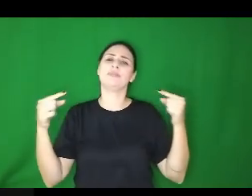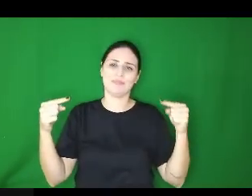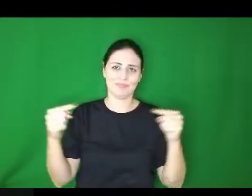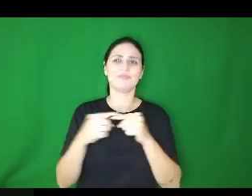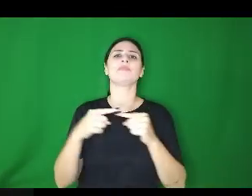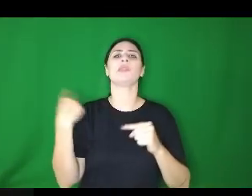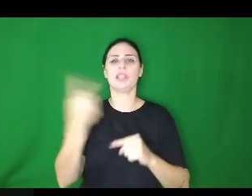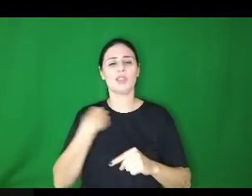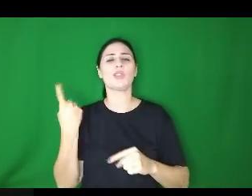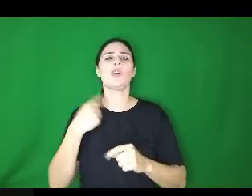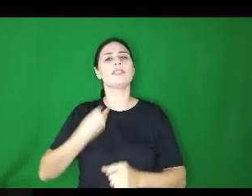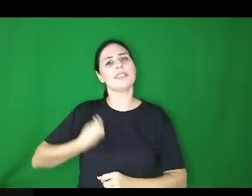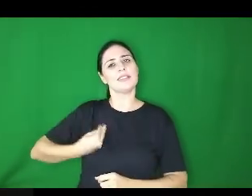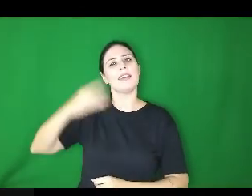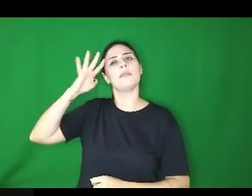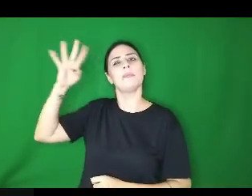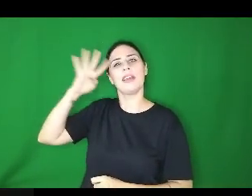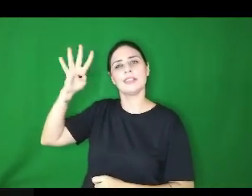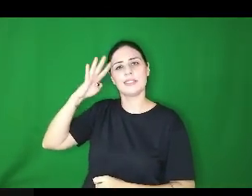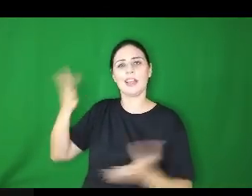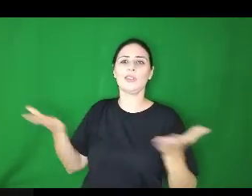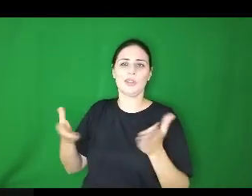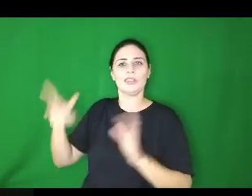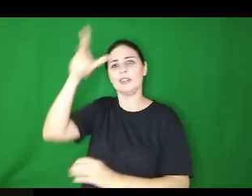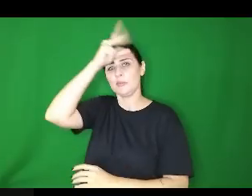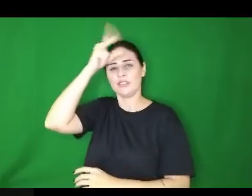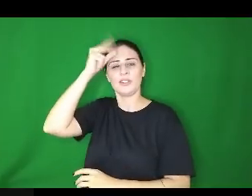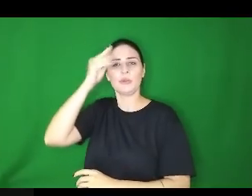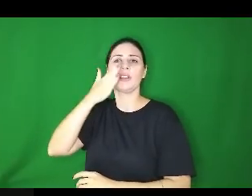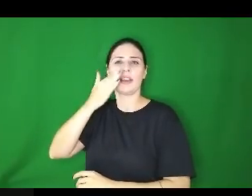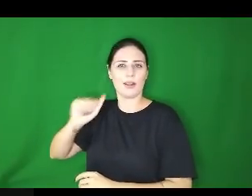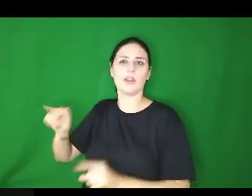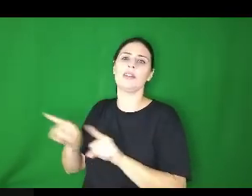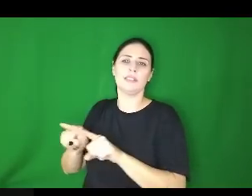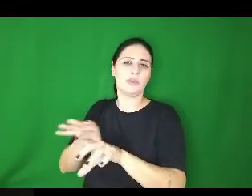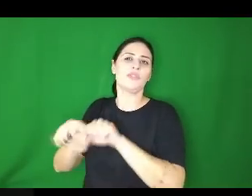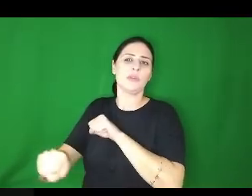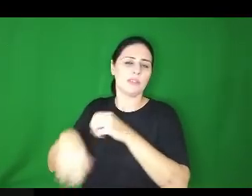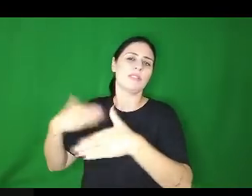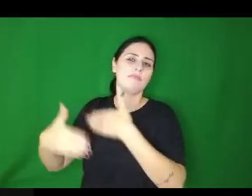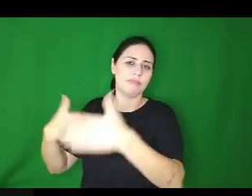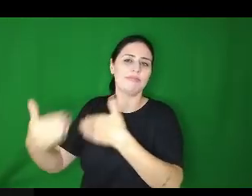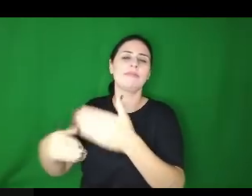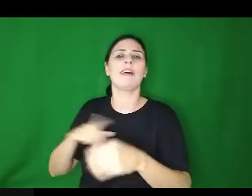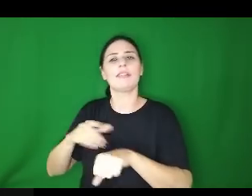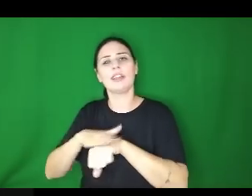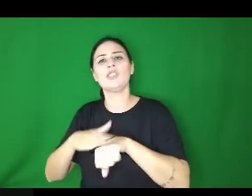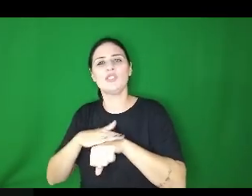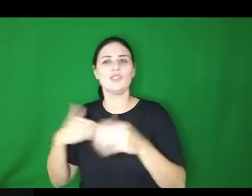evitar maus entendimentos, né, do que eu estou falando. Mas estou à disposição de